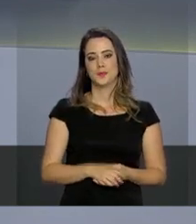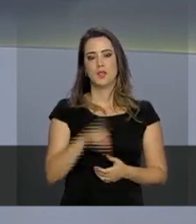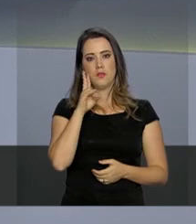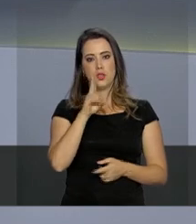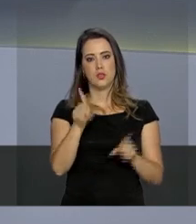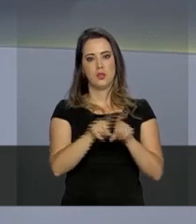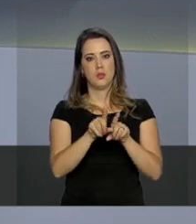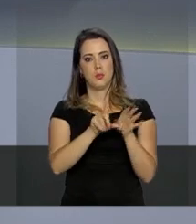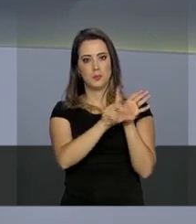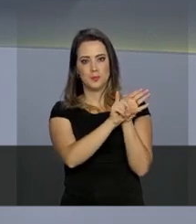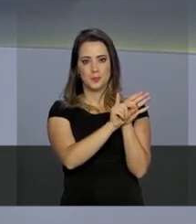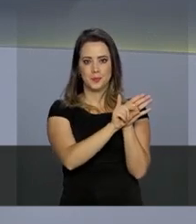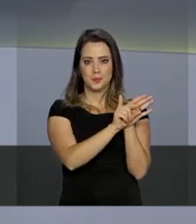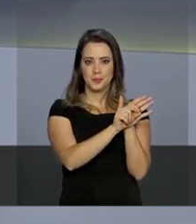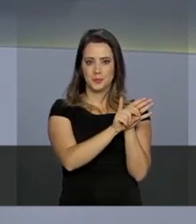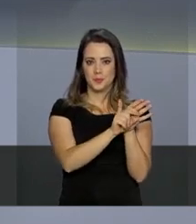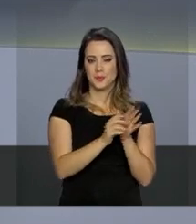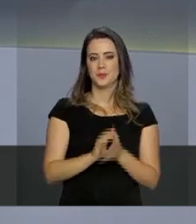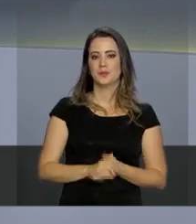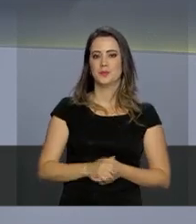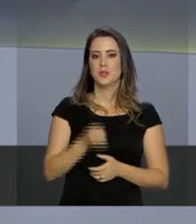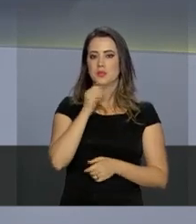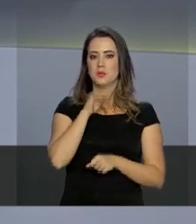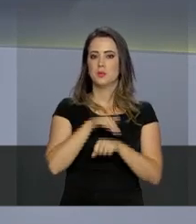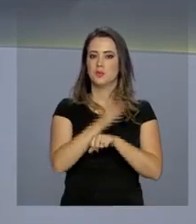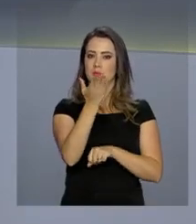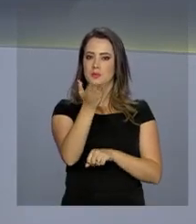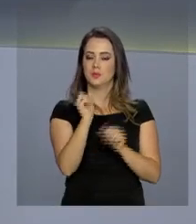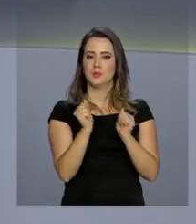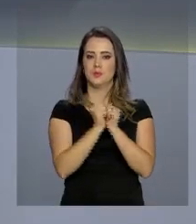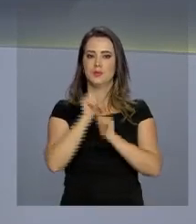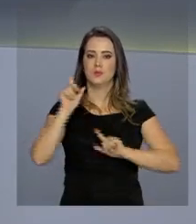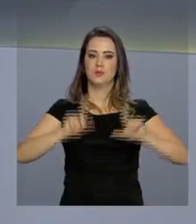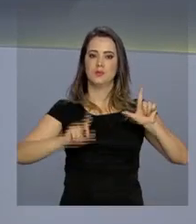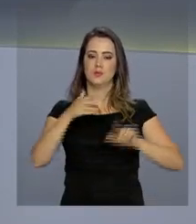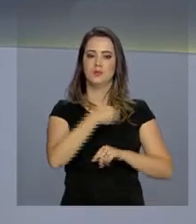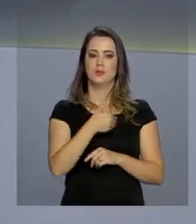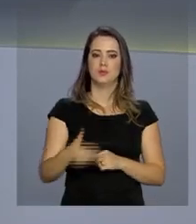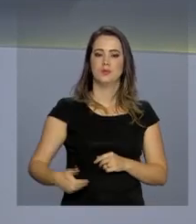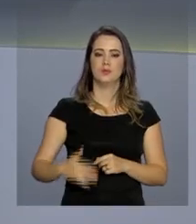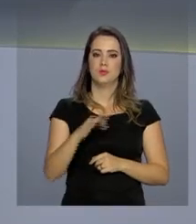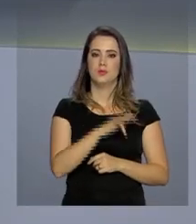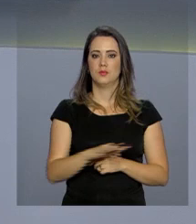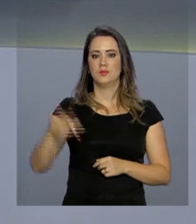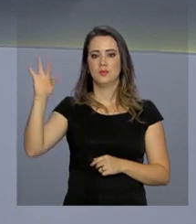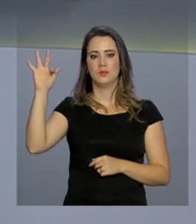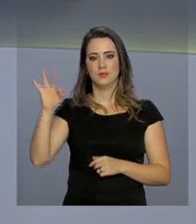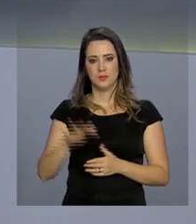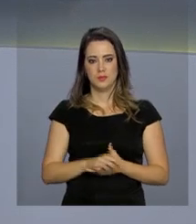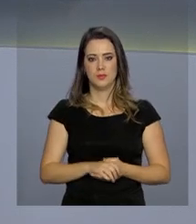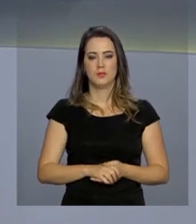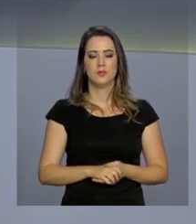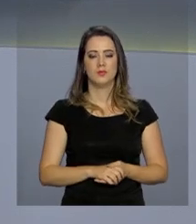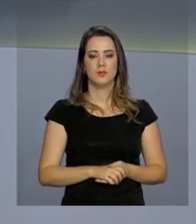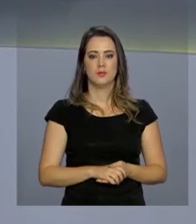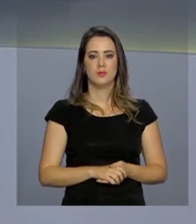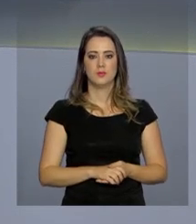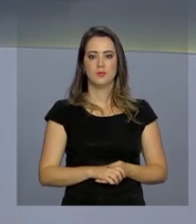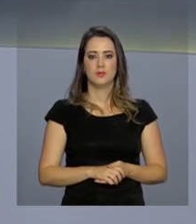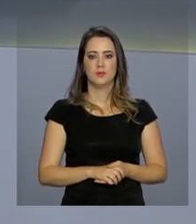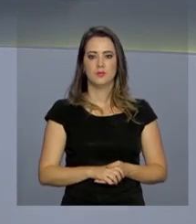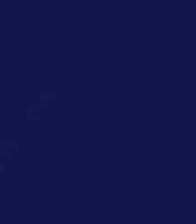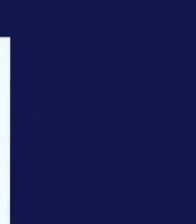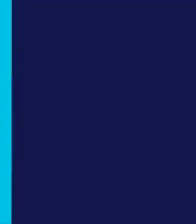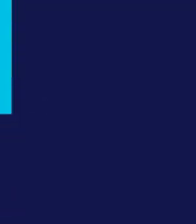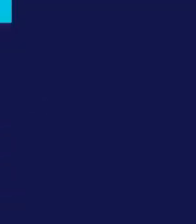acesse também o nosso perfil no twitter uma boa noite pra você continue com a gente aqui na nbr a tv do governo federal